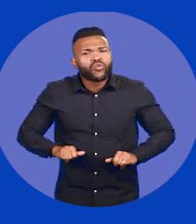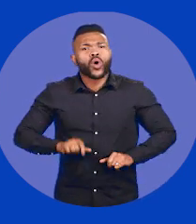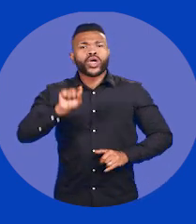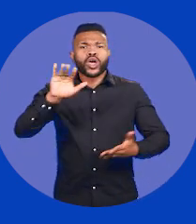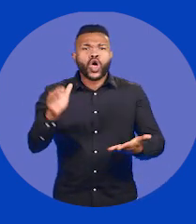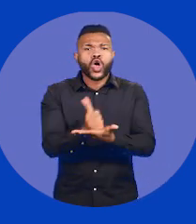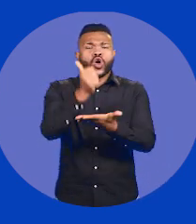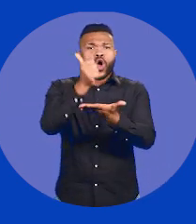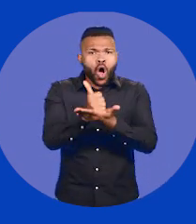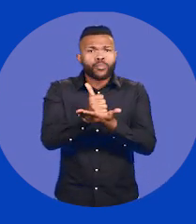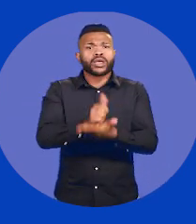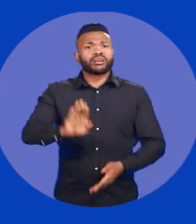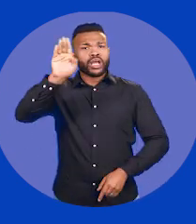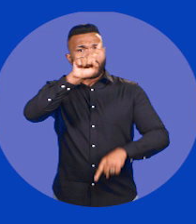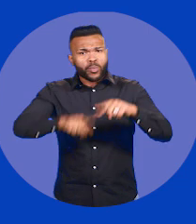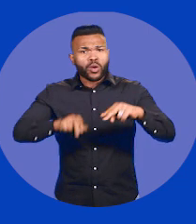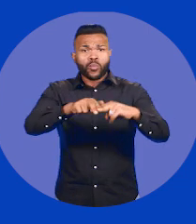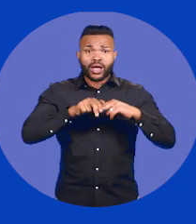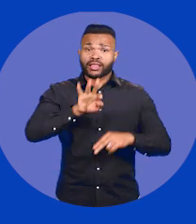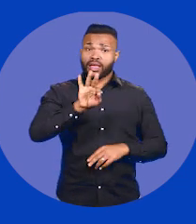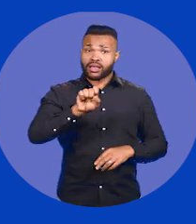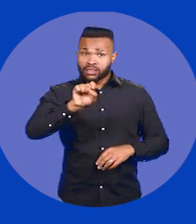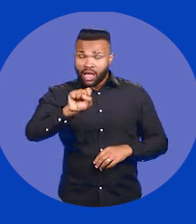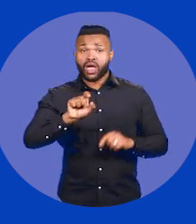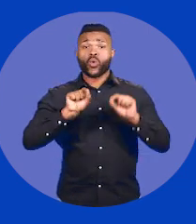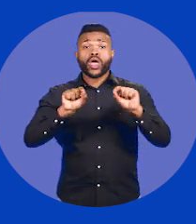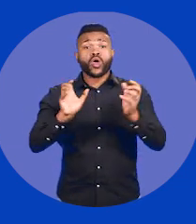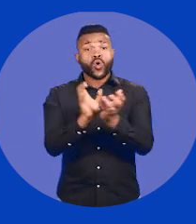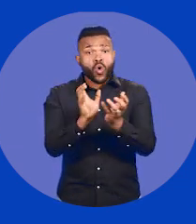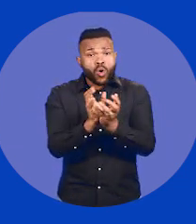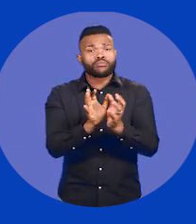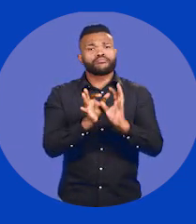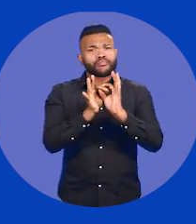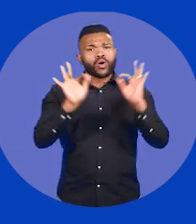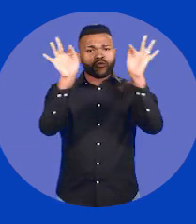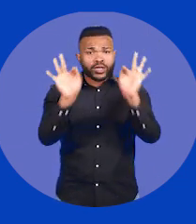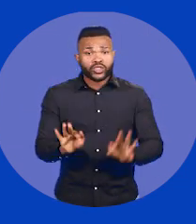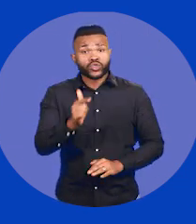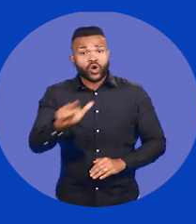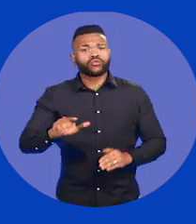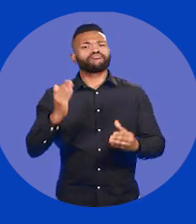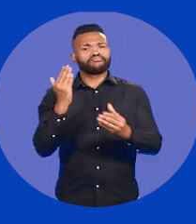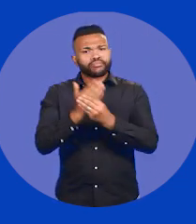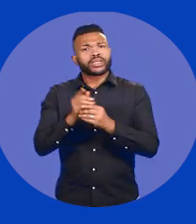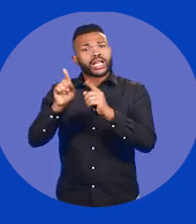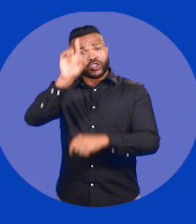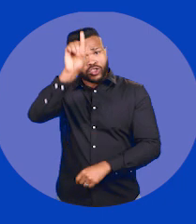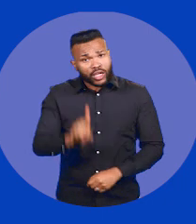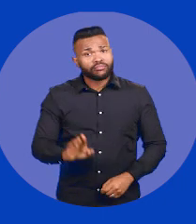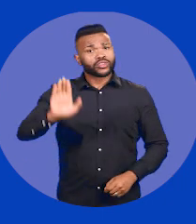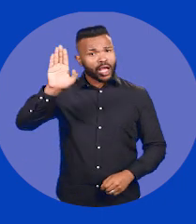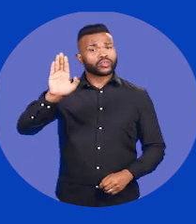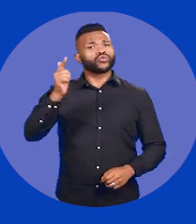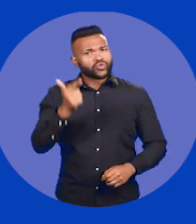com a cassação da candidatura de Lula pelo TSE. A coligação O Povo Feliz de Novo entrará com todos os recursos para garantir o direito de Lula ser